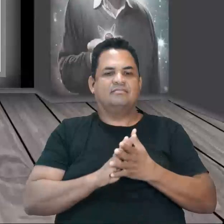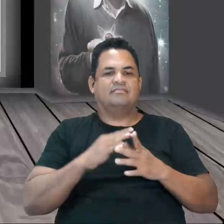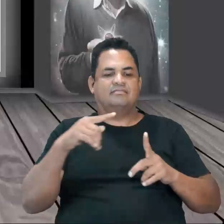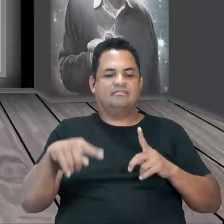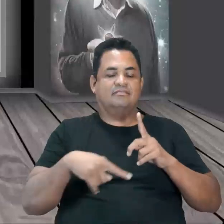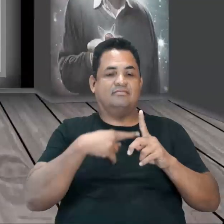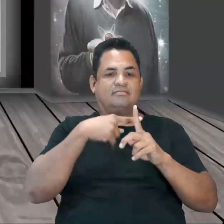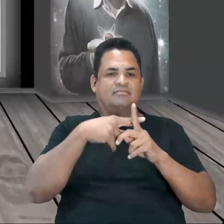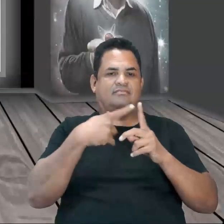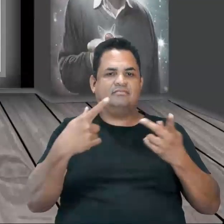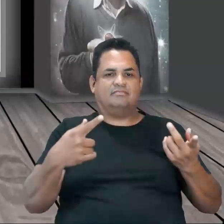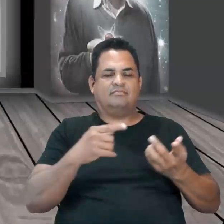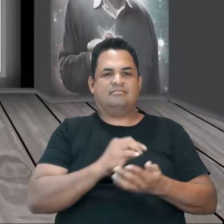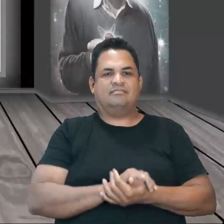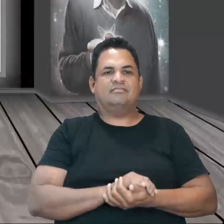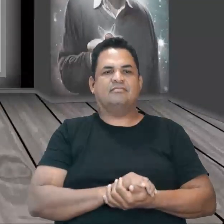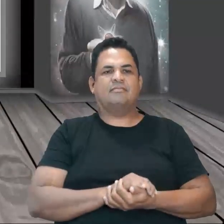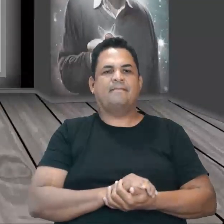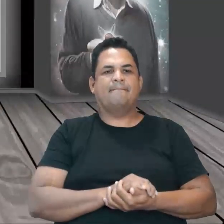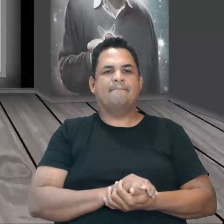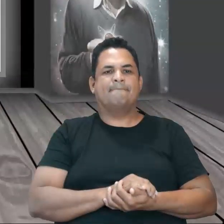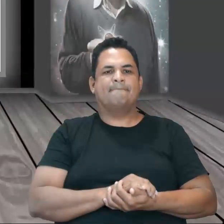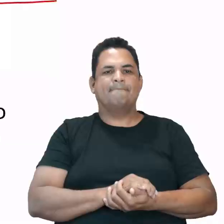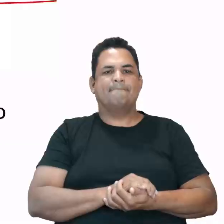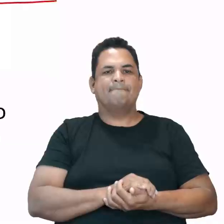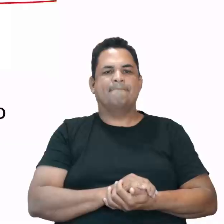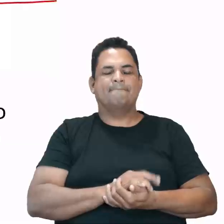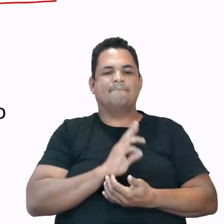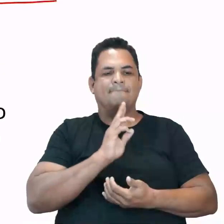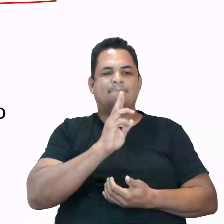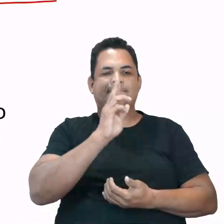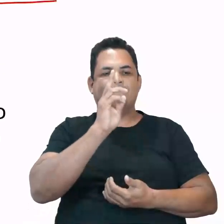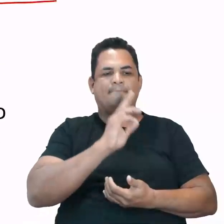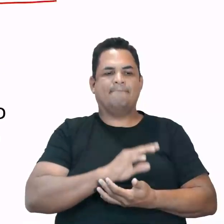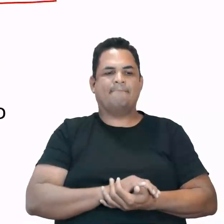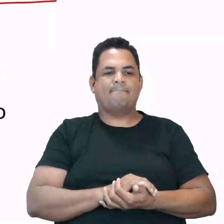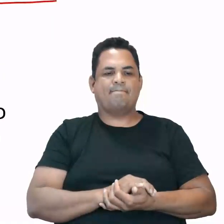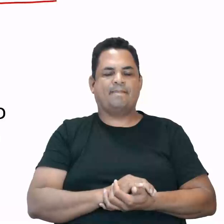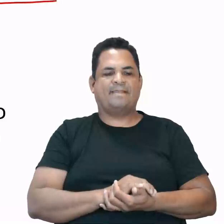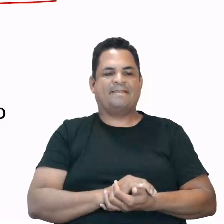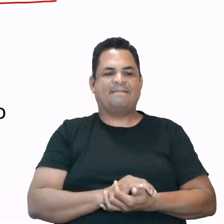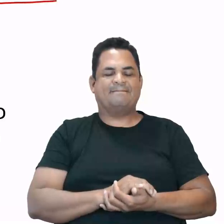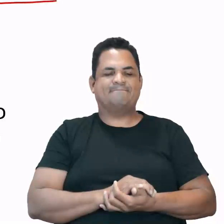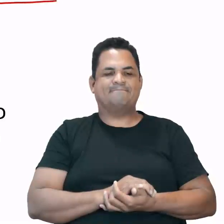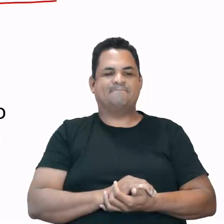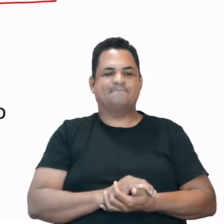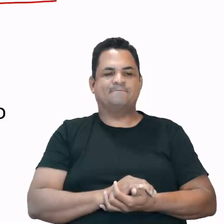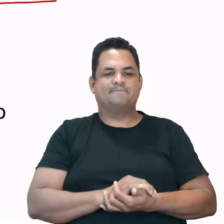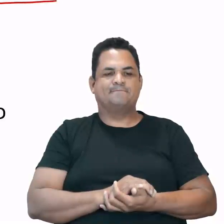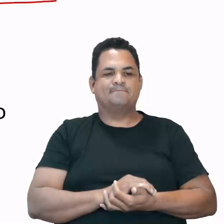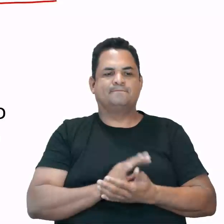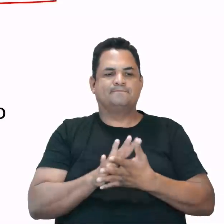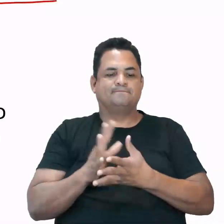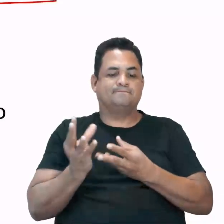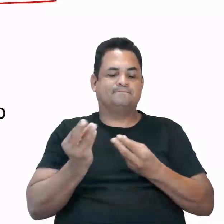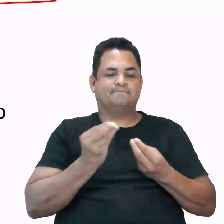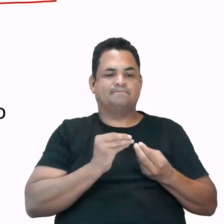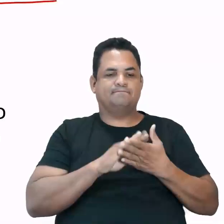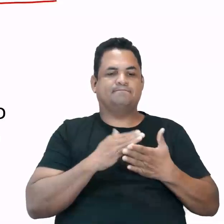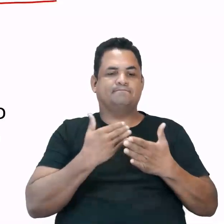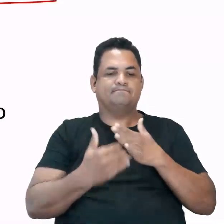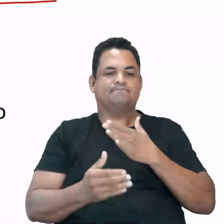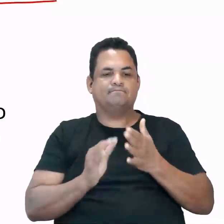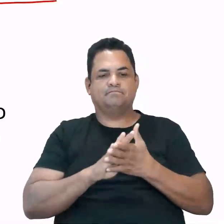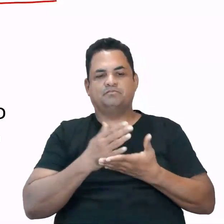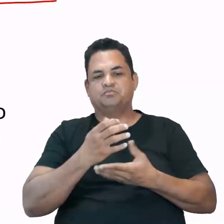é parecido com o que nós vamos fazer aqui. Vamos continuar lá. Então, dando prosseguimento. Receber ou perder elétrons